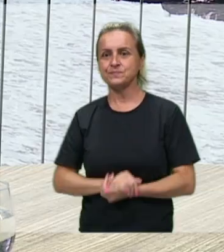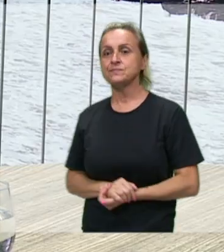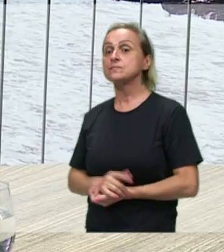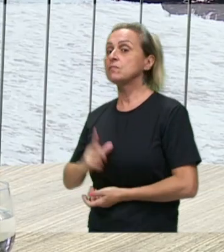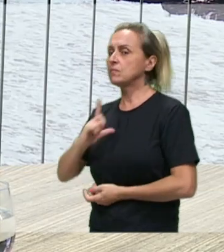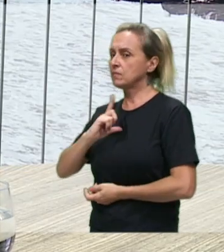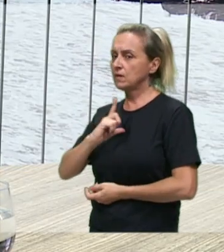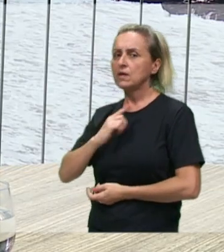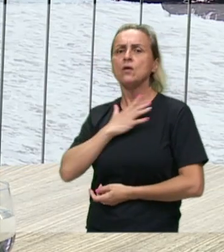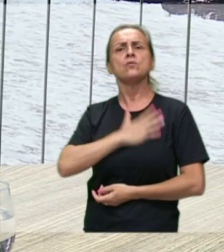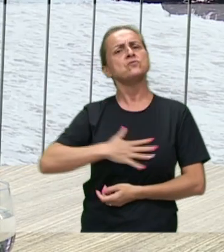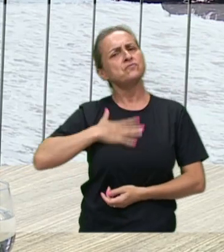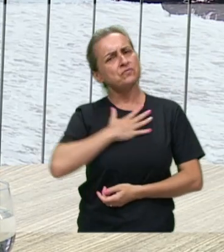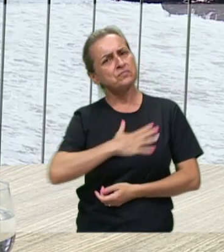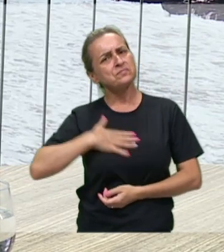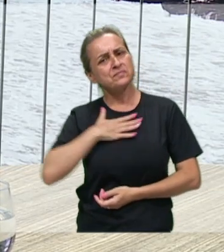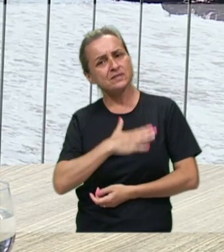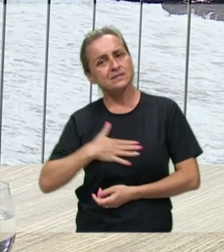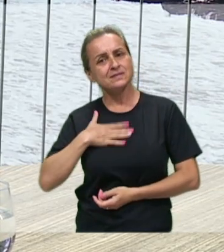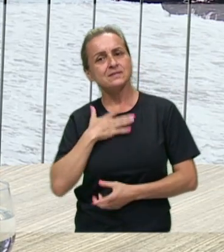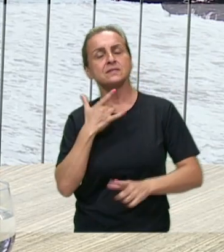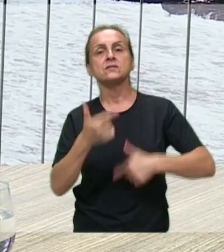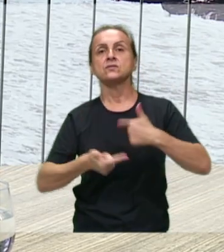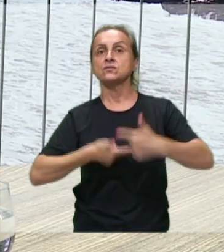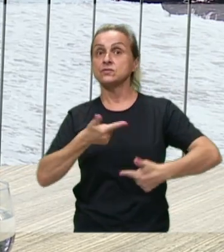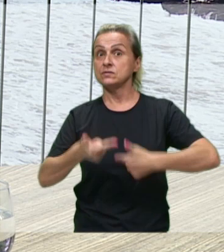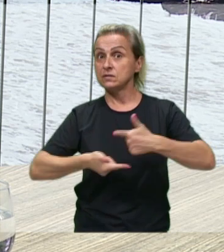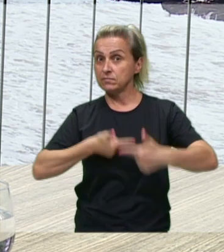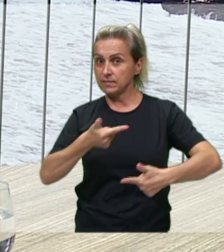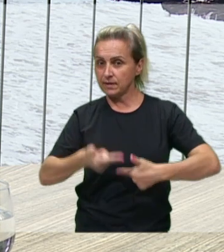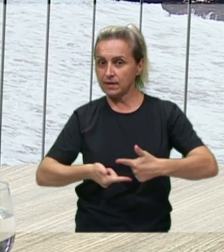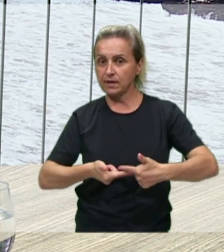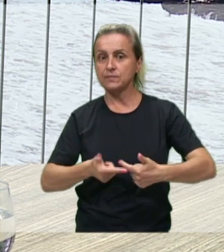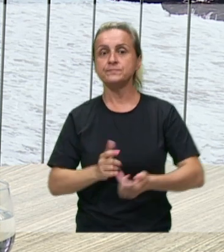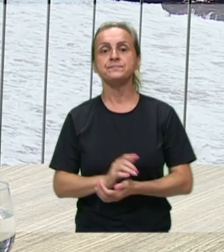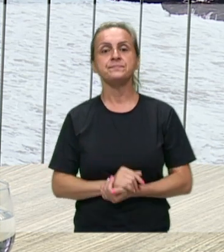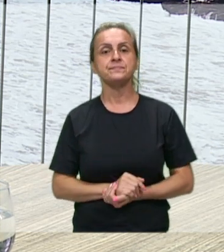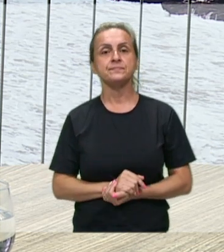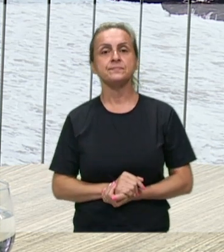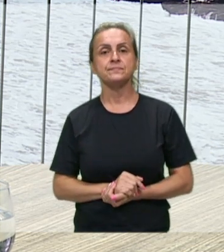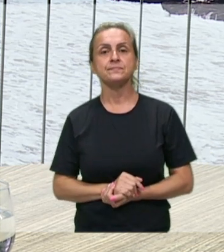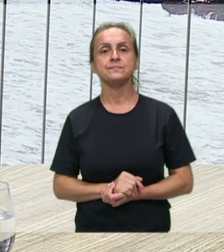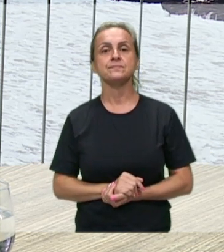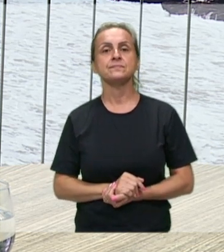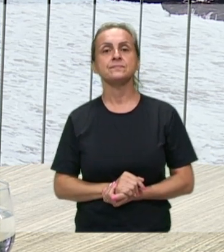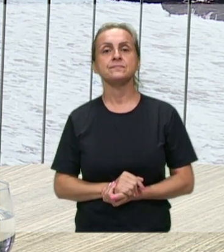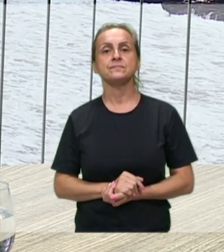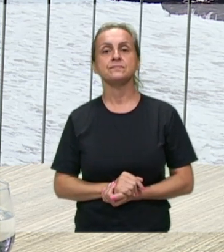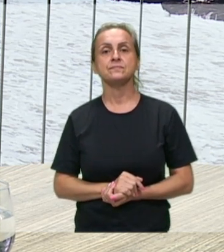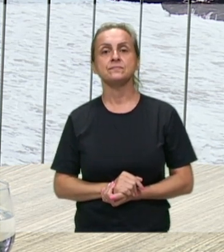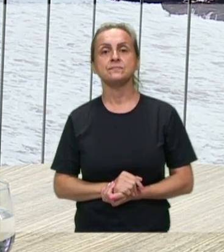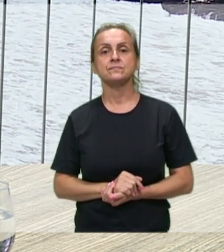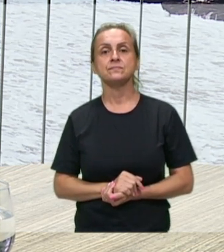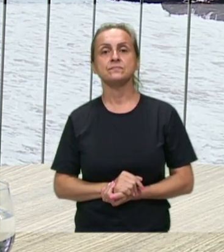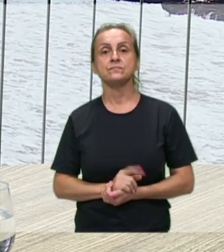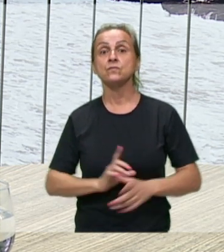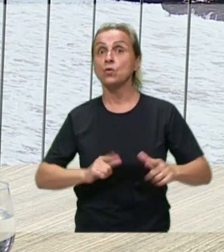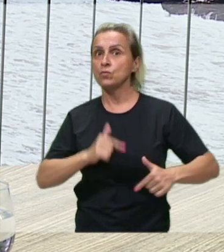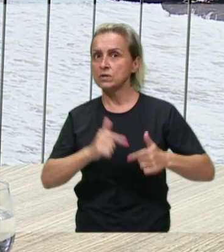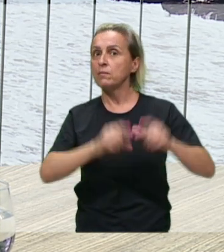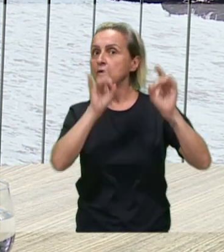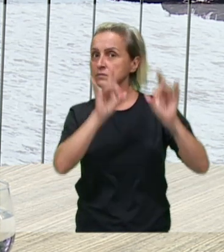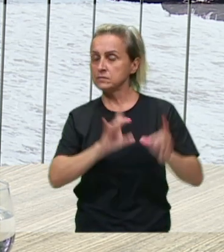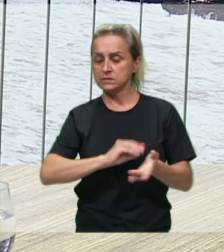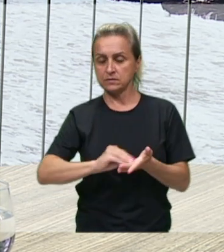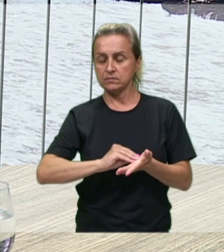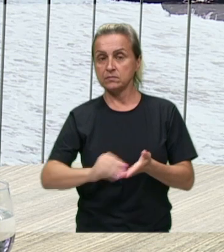prazer de trabalhar com o nosso prefeito Jandir Bellini, uma demanda muito especial como secretário da